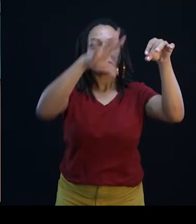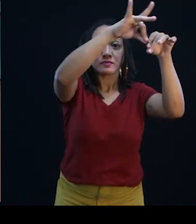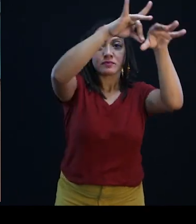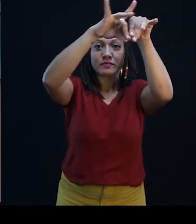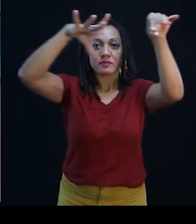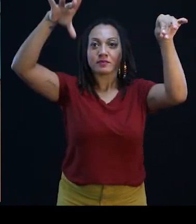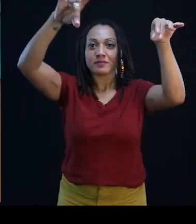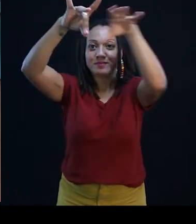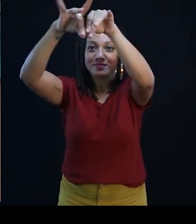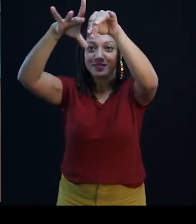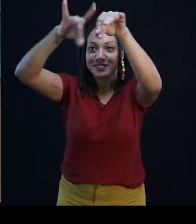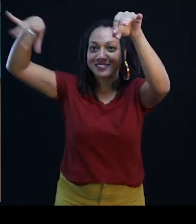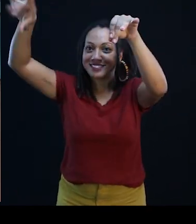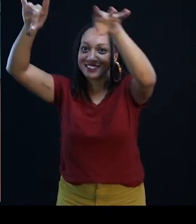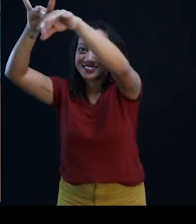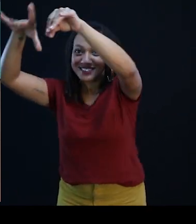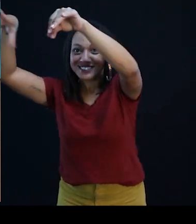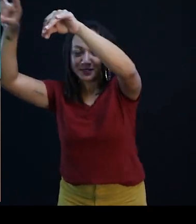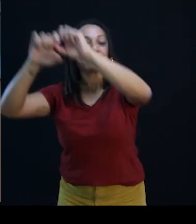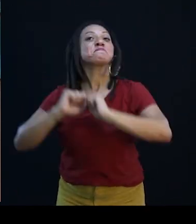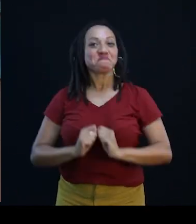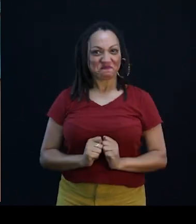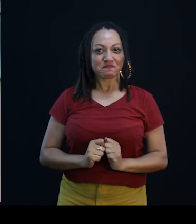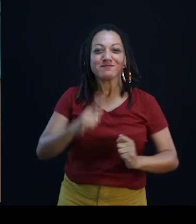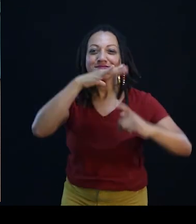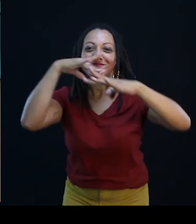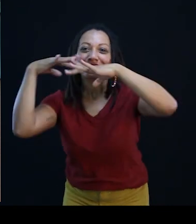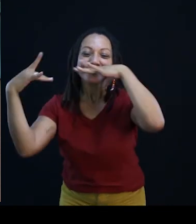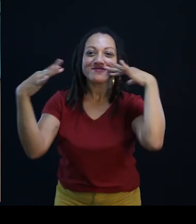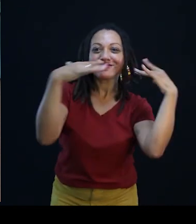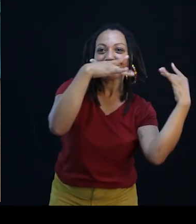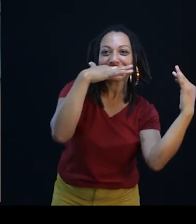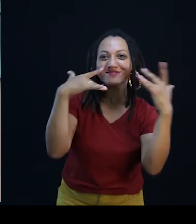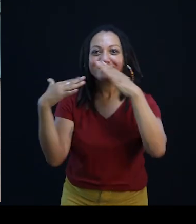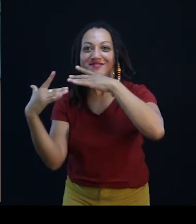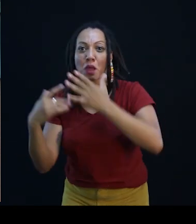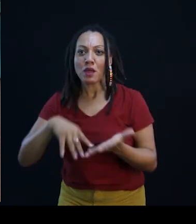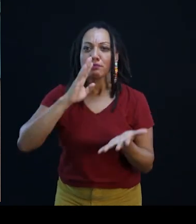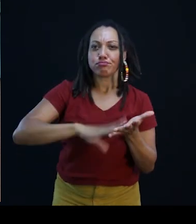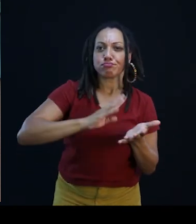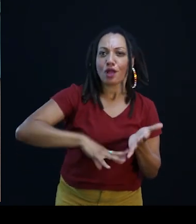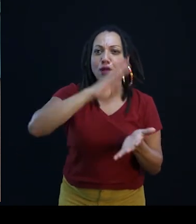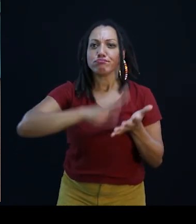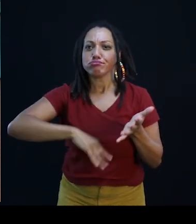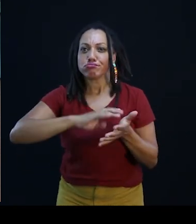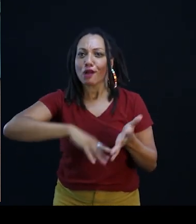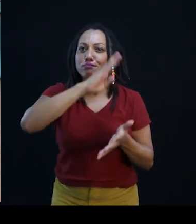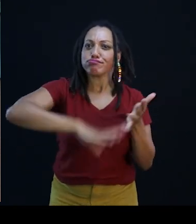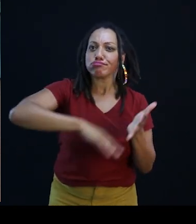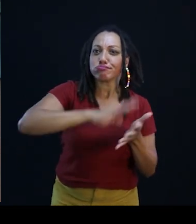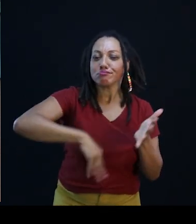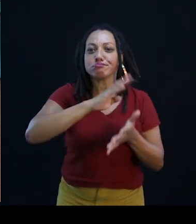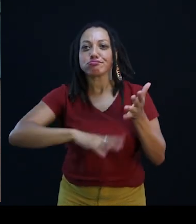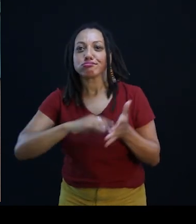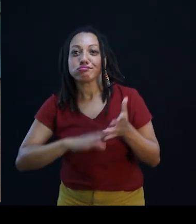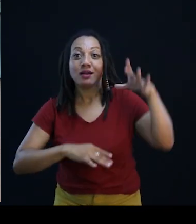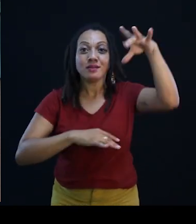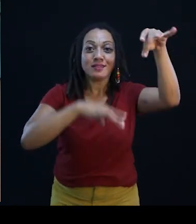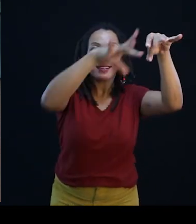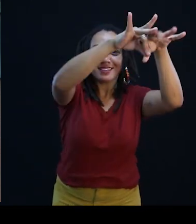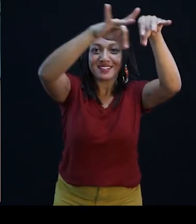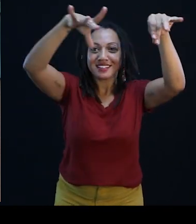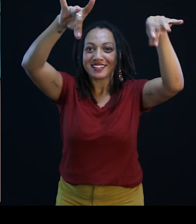estende, estende, estende, lavadeira. Quanto mais tende, mais cheira. Estende, estende,